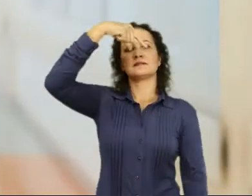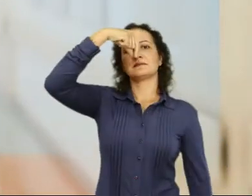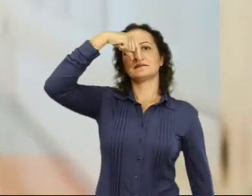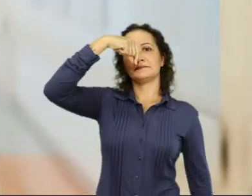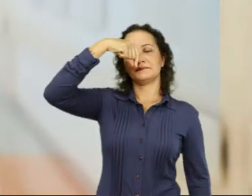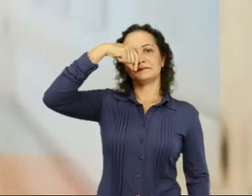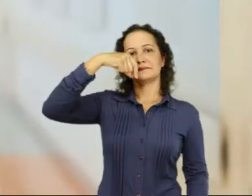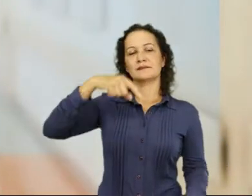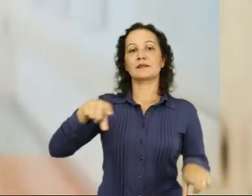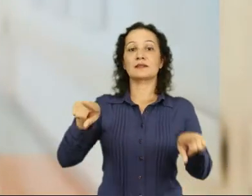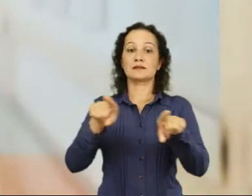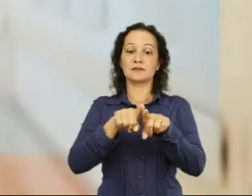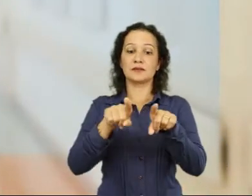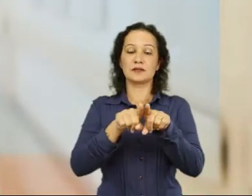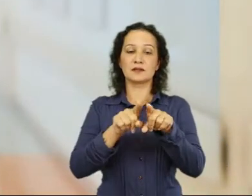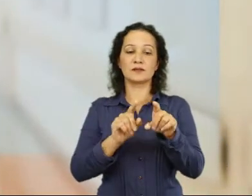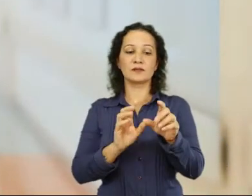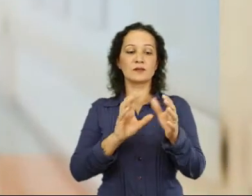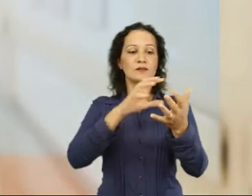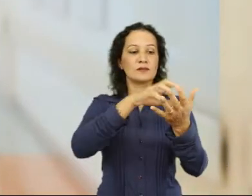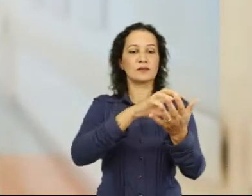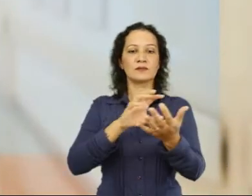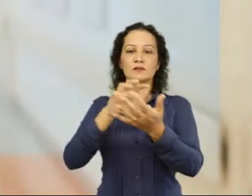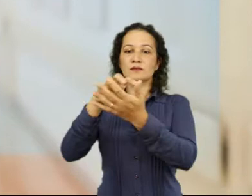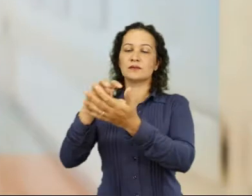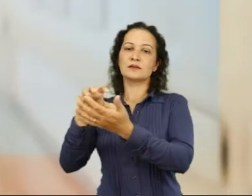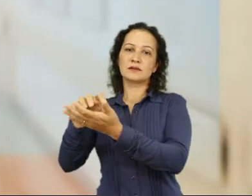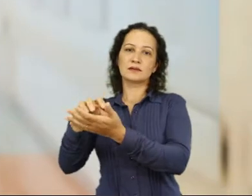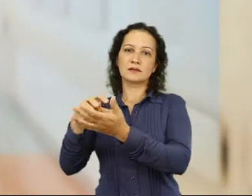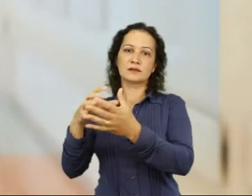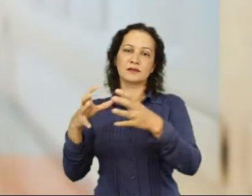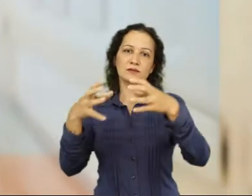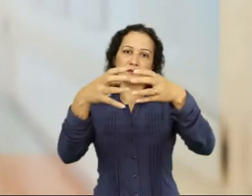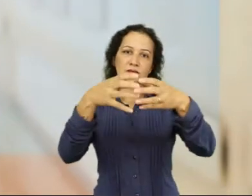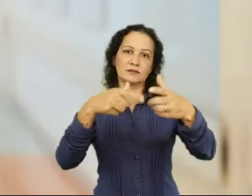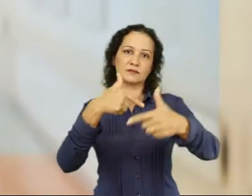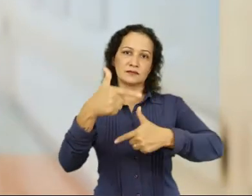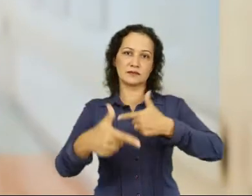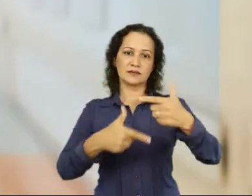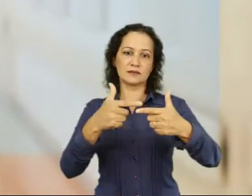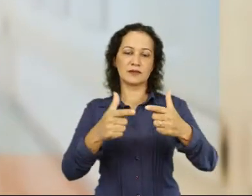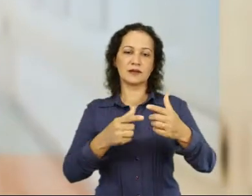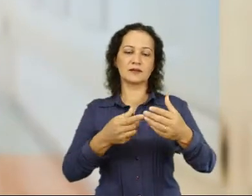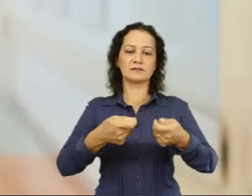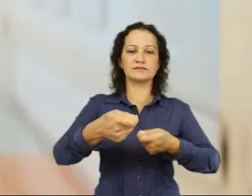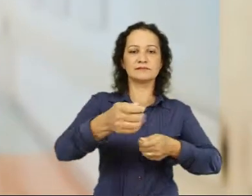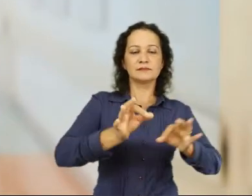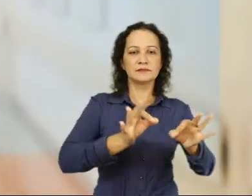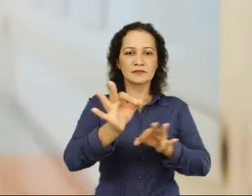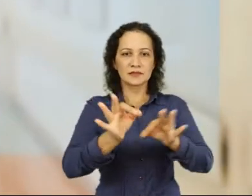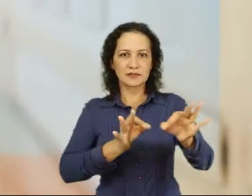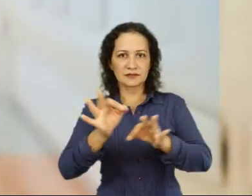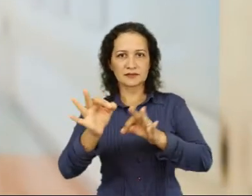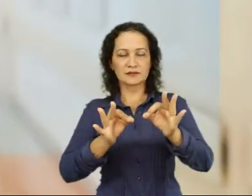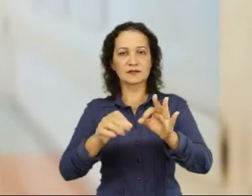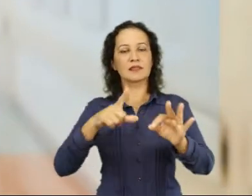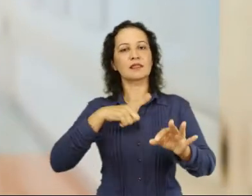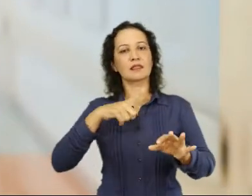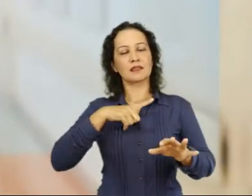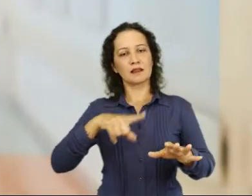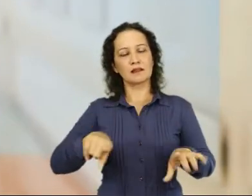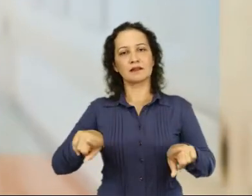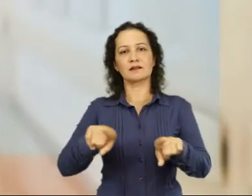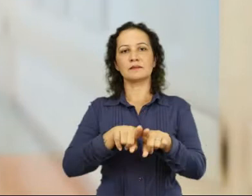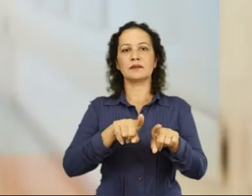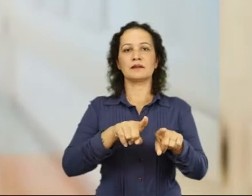a respeito da rede ou rotina de rede de frios do município. Nesse sentido, nós temos as atribuições